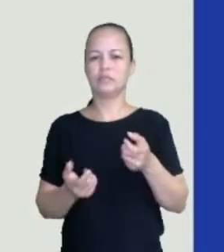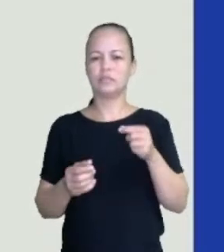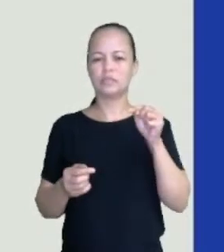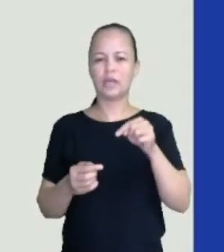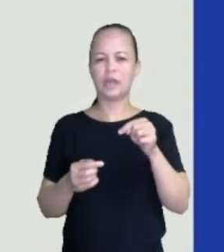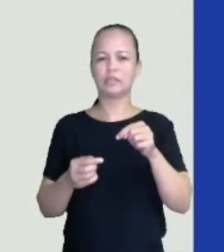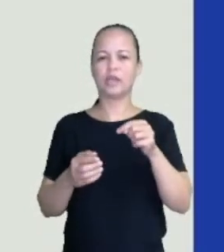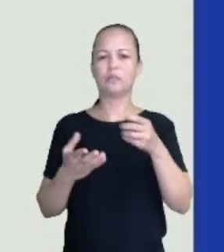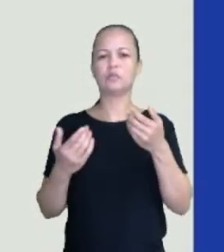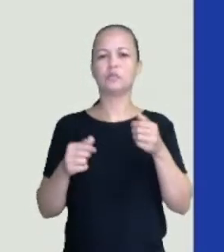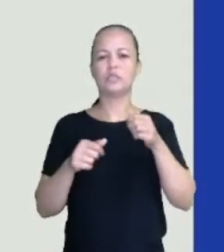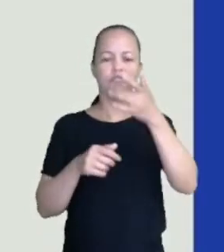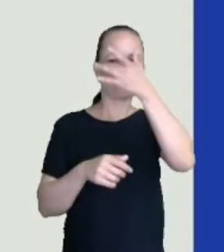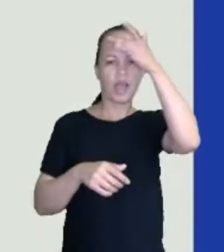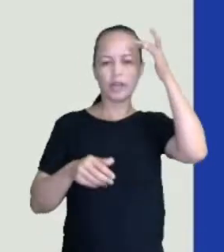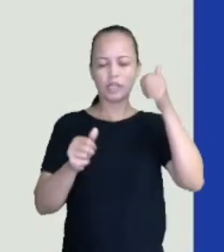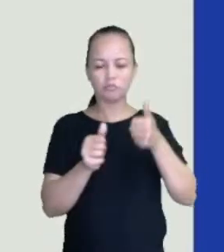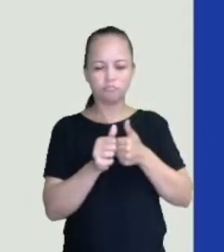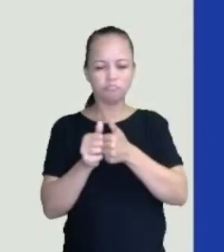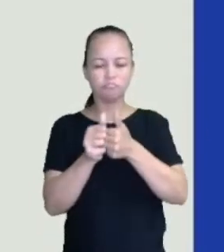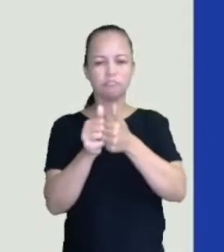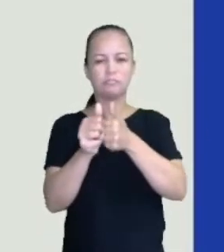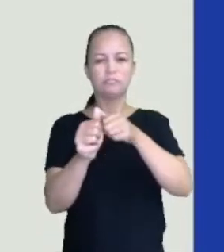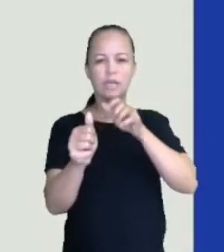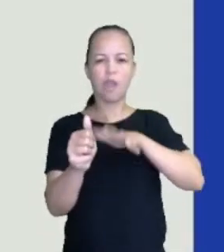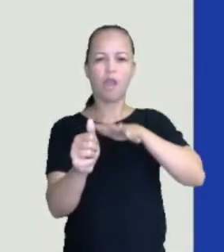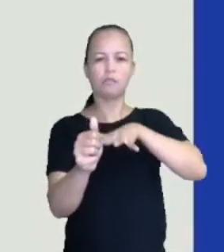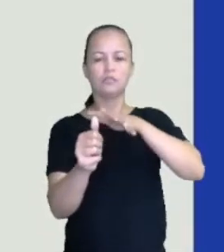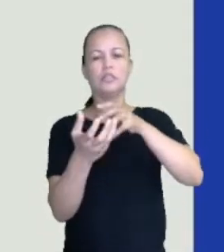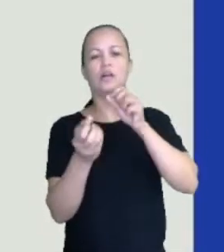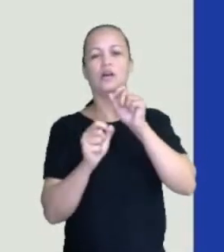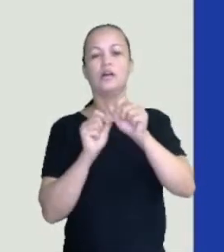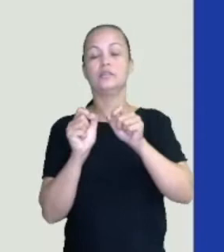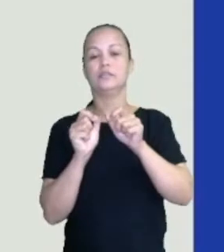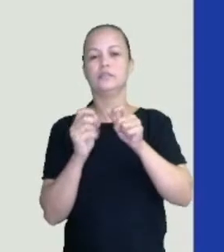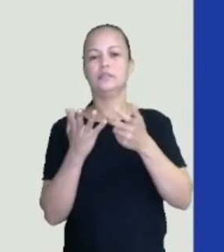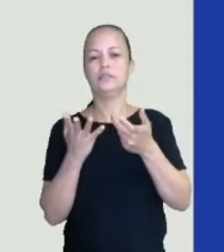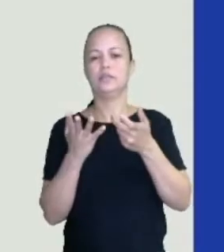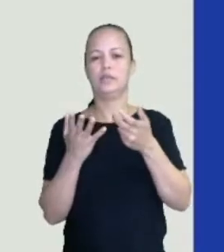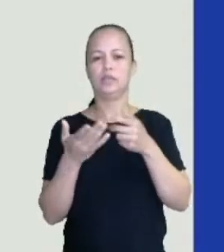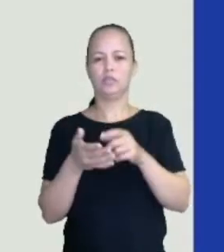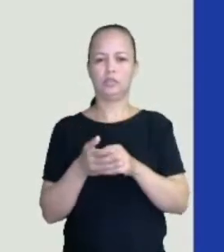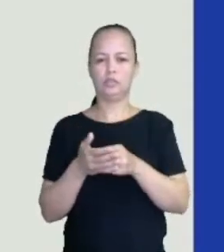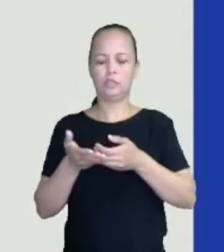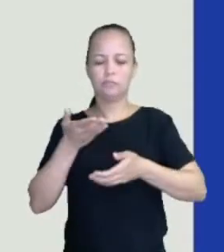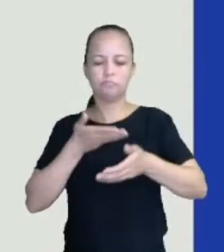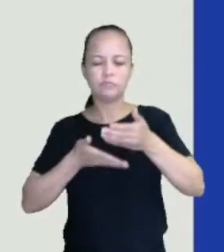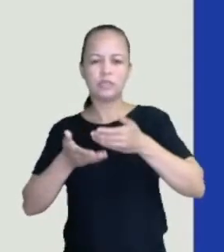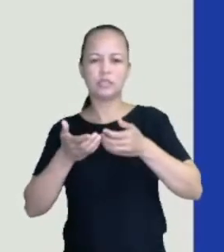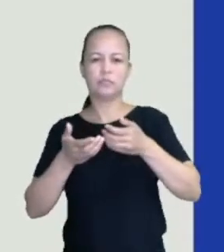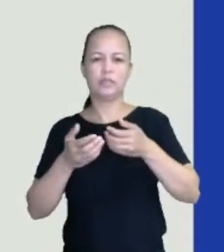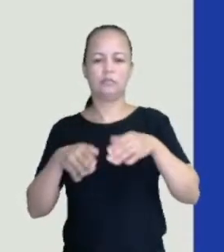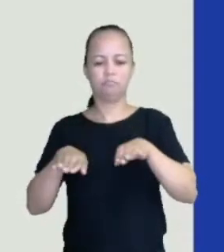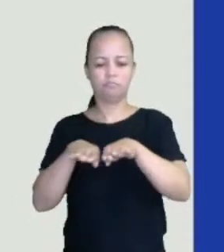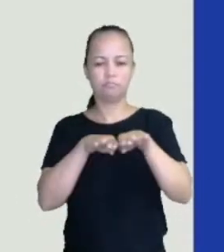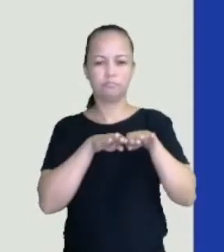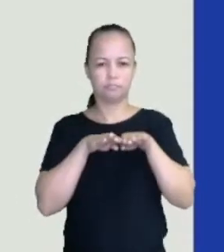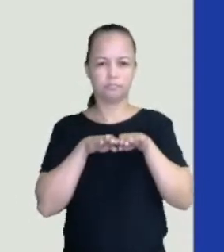e seguidores, incitar crimes e ofender a dignidade humana e o tratamento